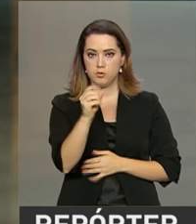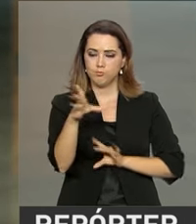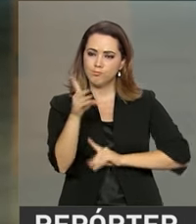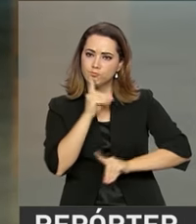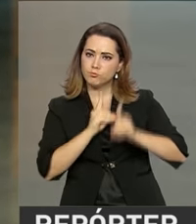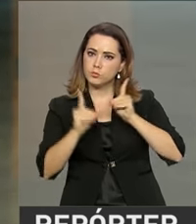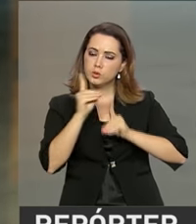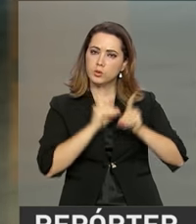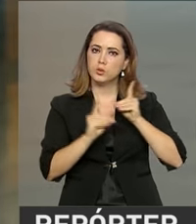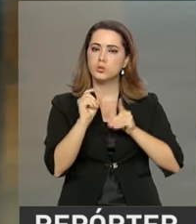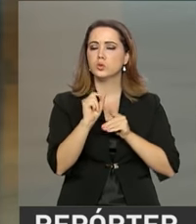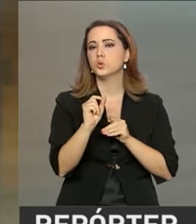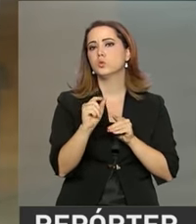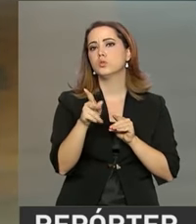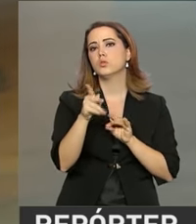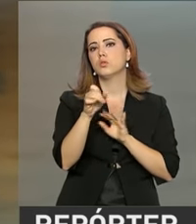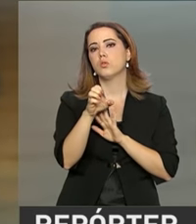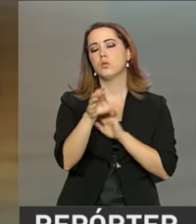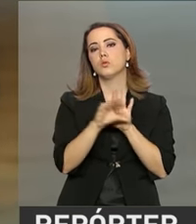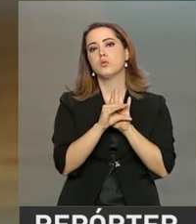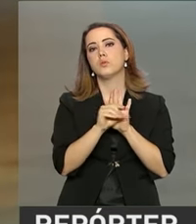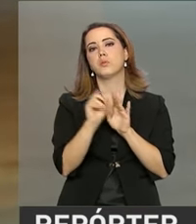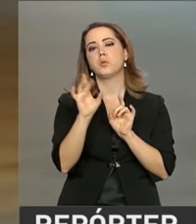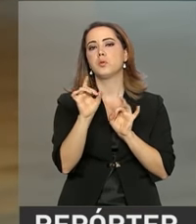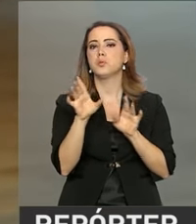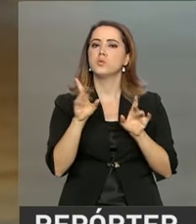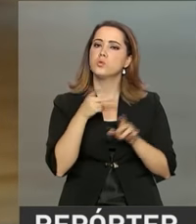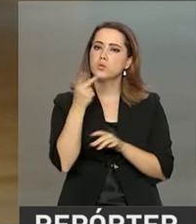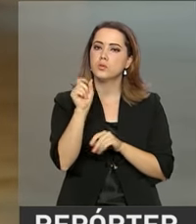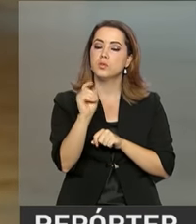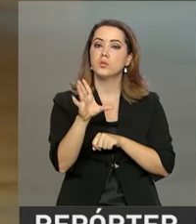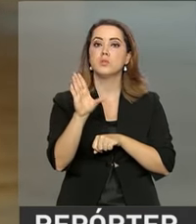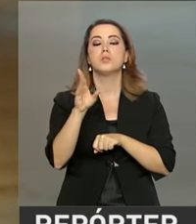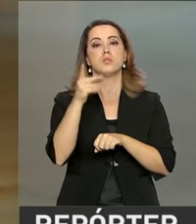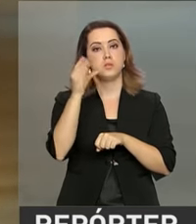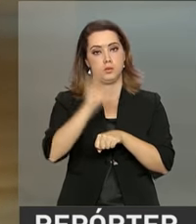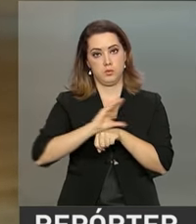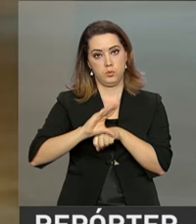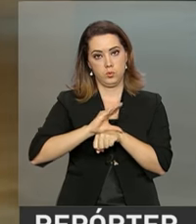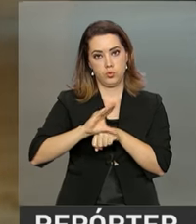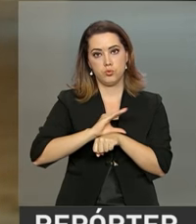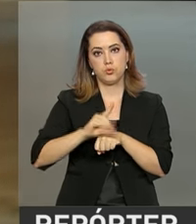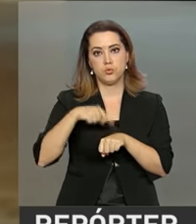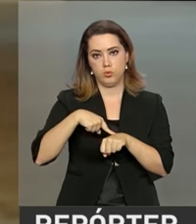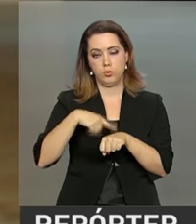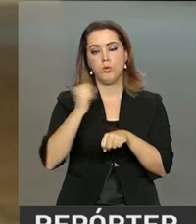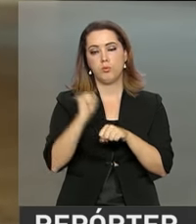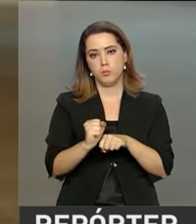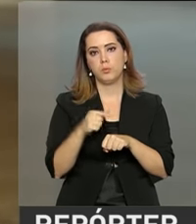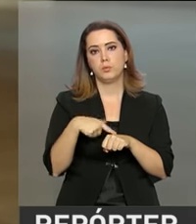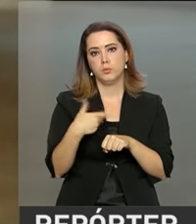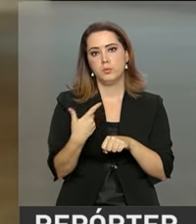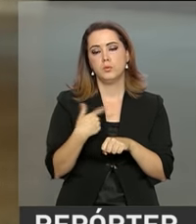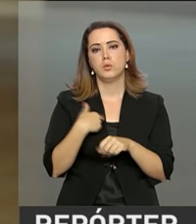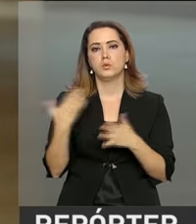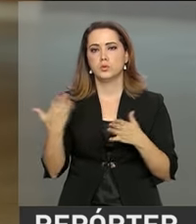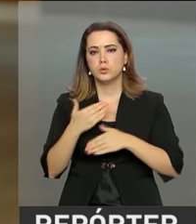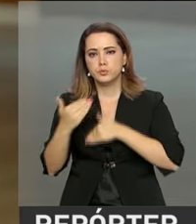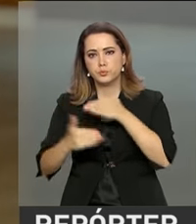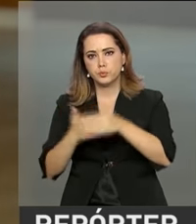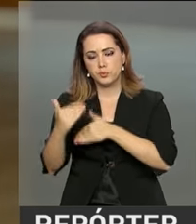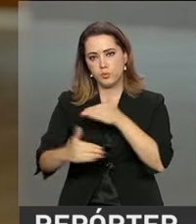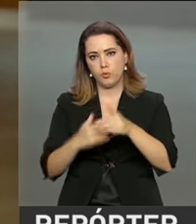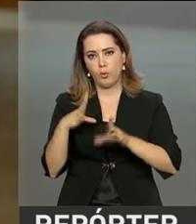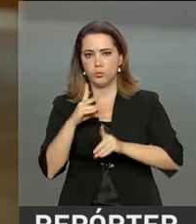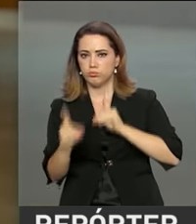não discutiu o mérito da PEC, mas somente se ela é constitucional. Agora será instalada uma comissão especial para continuar debatendo o assunto.